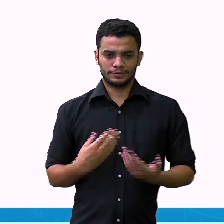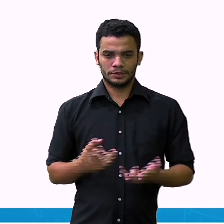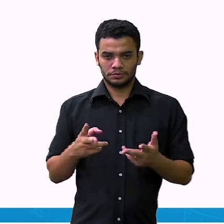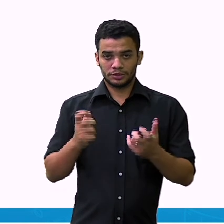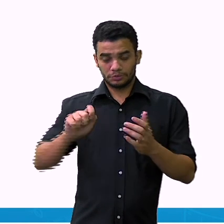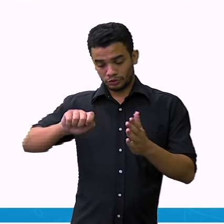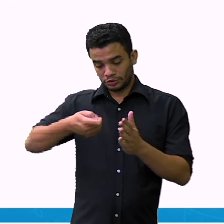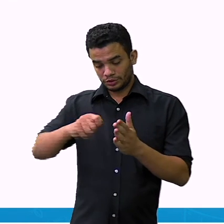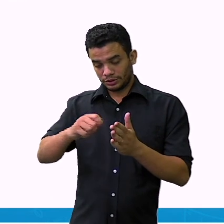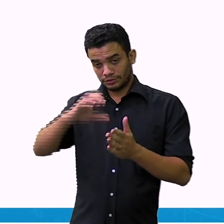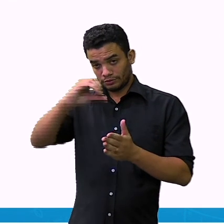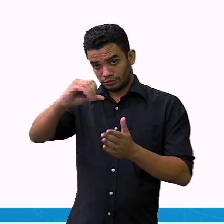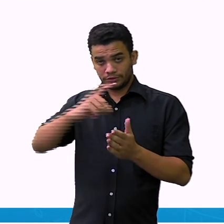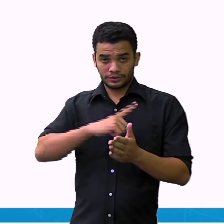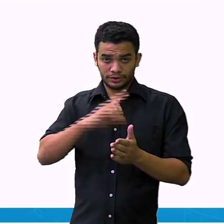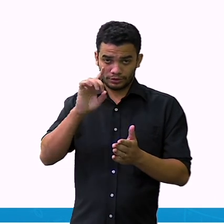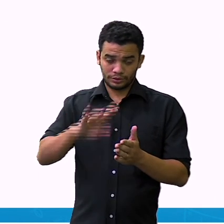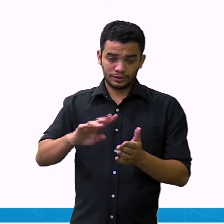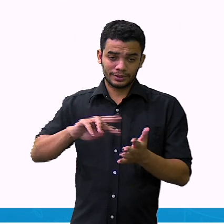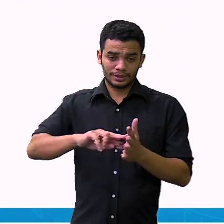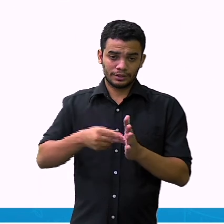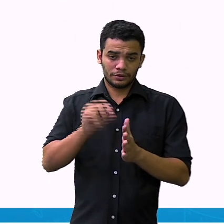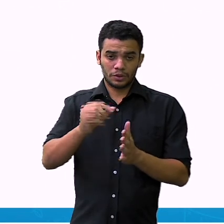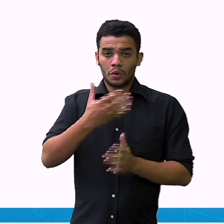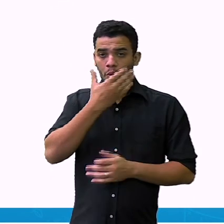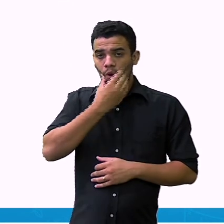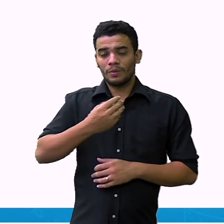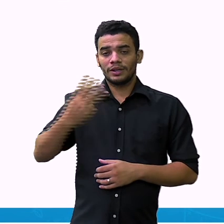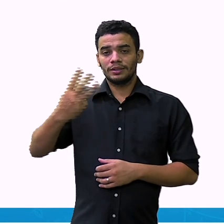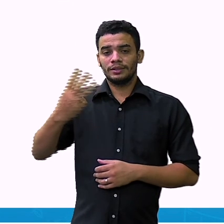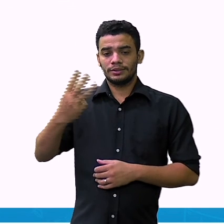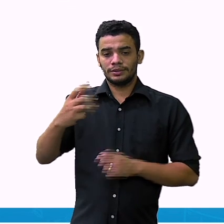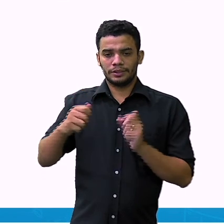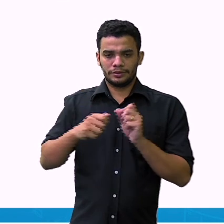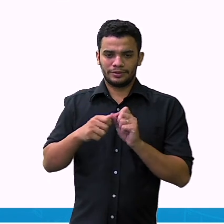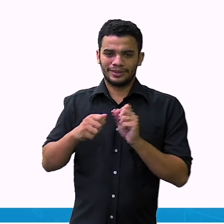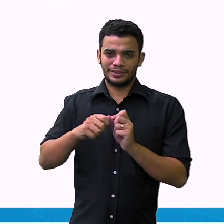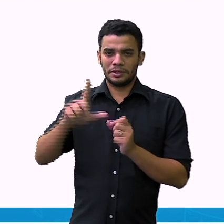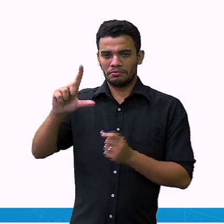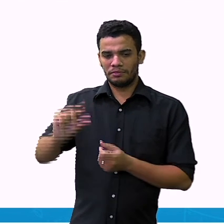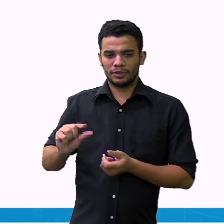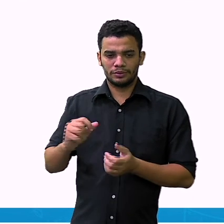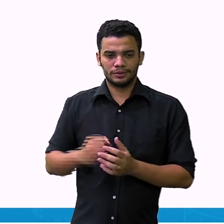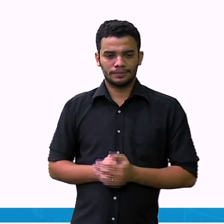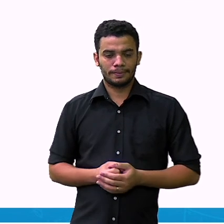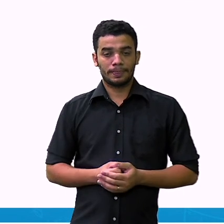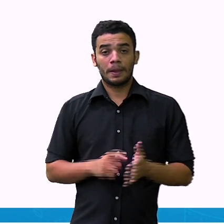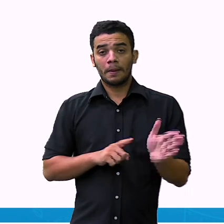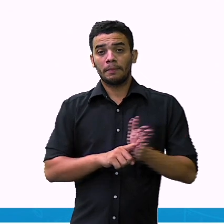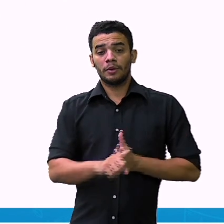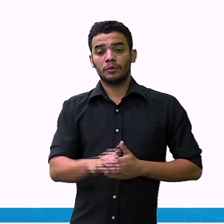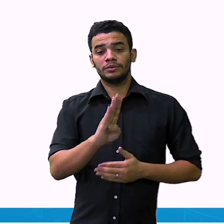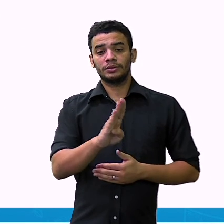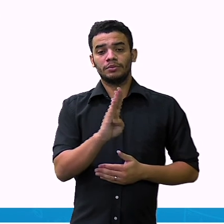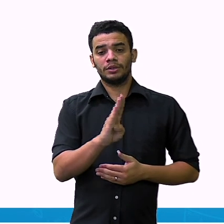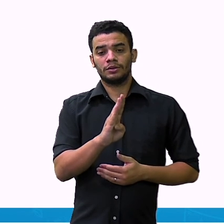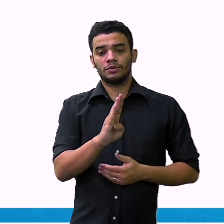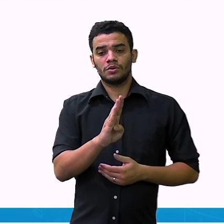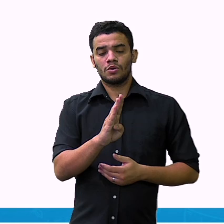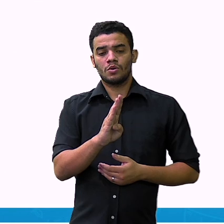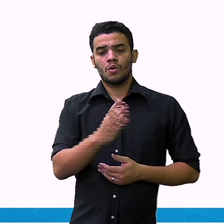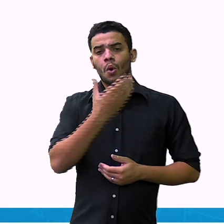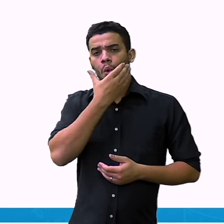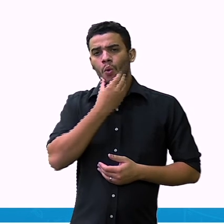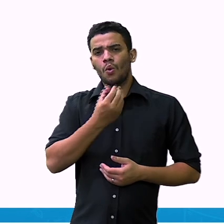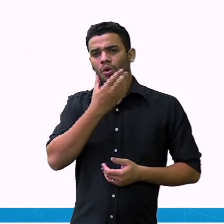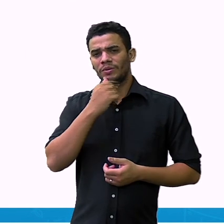9 chaves, certo? Letra B. Qual desses chaveiros fabricou